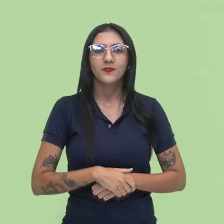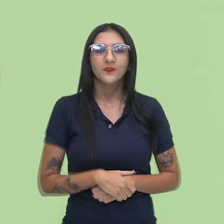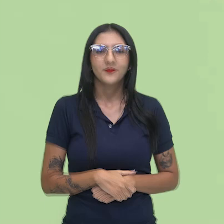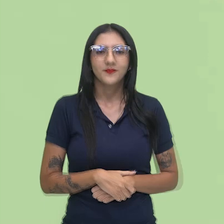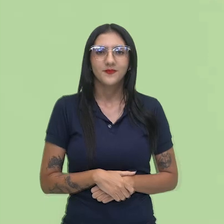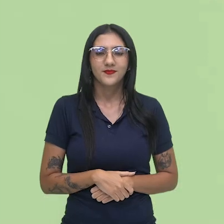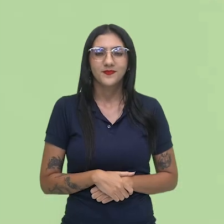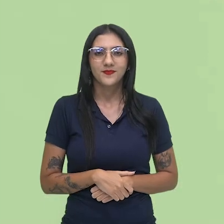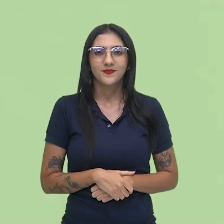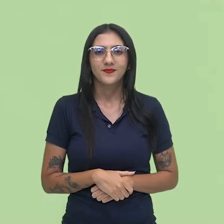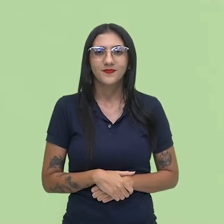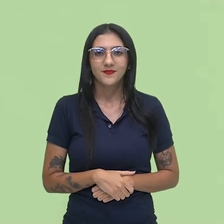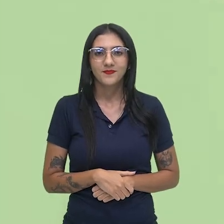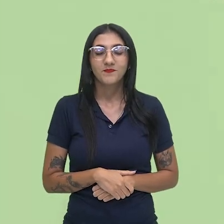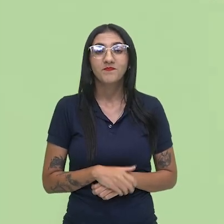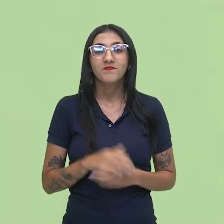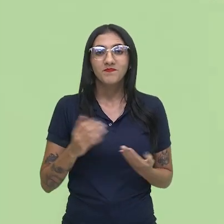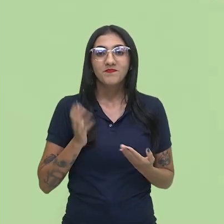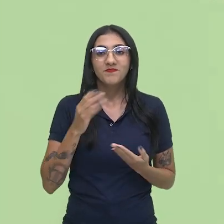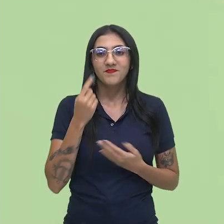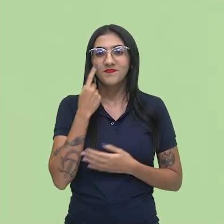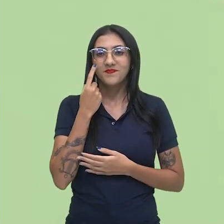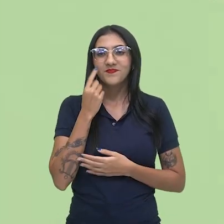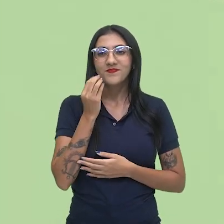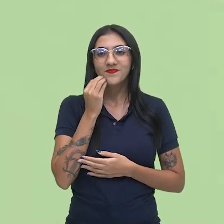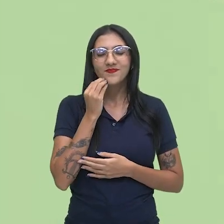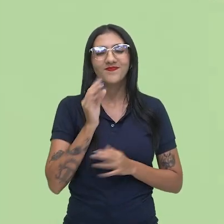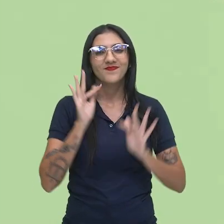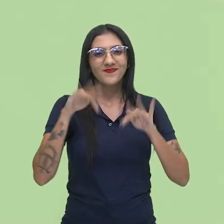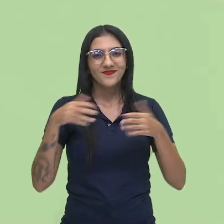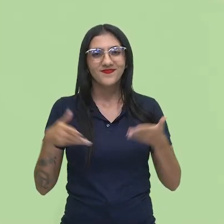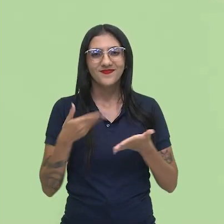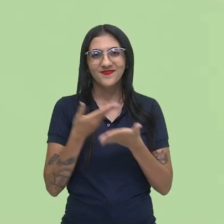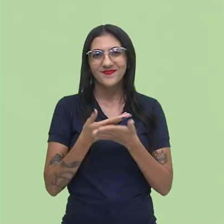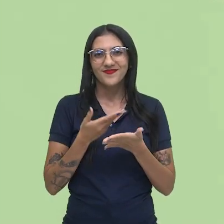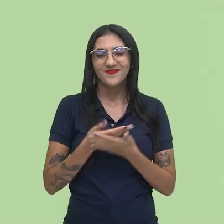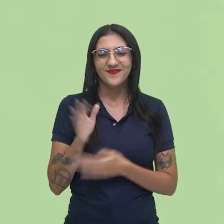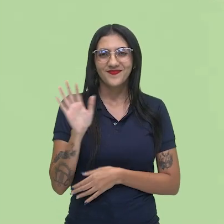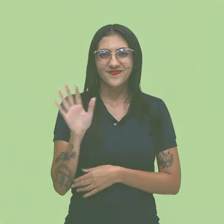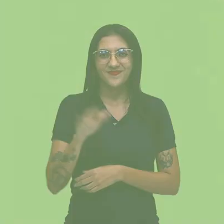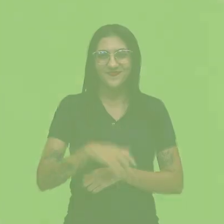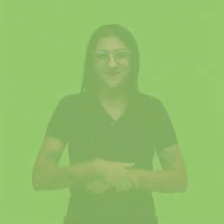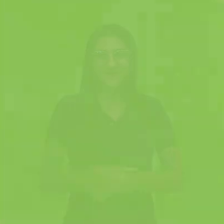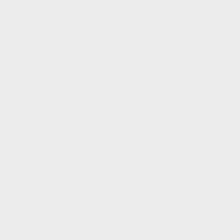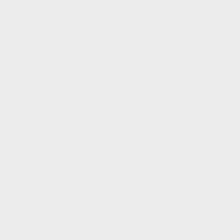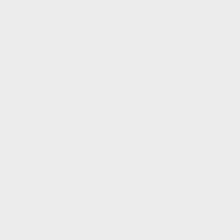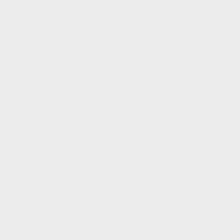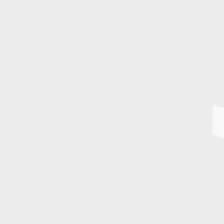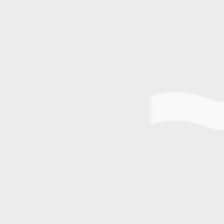E assim, com a hora do experimento, terminamos nossa aula de hoje. E até mais!